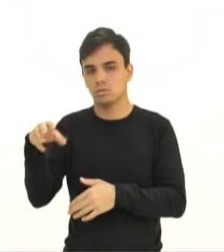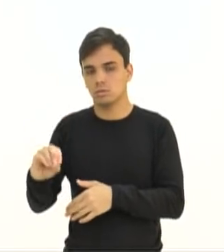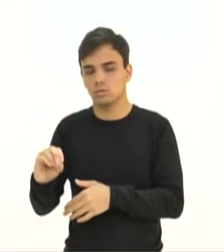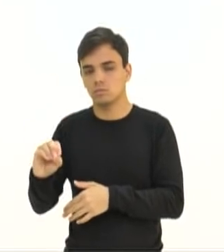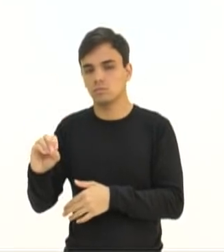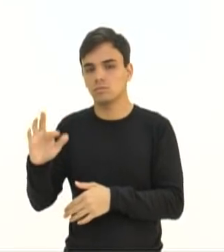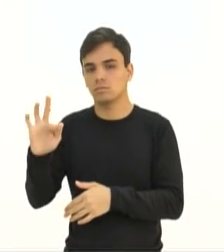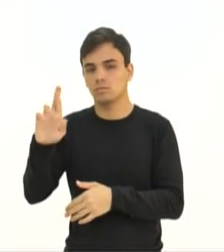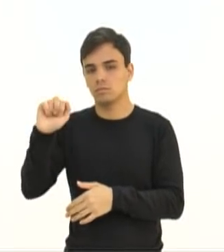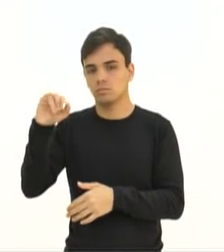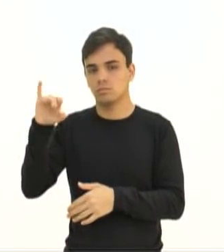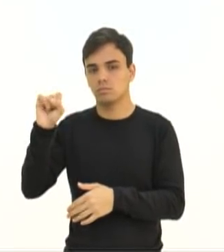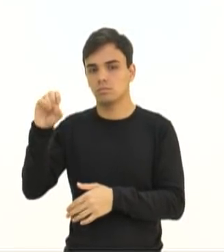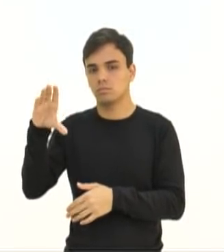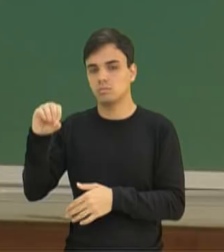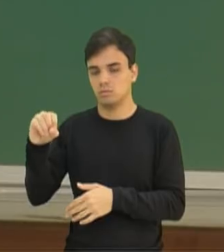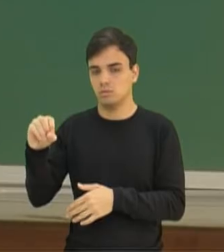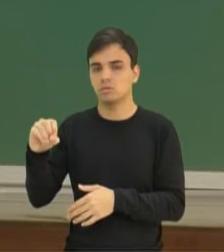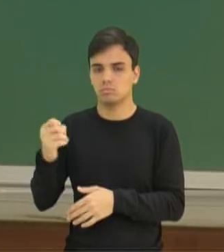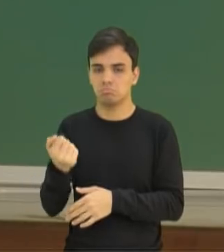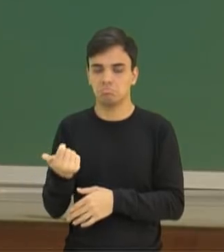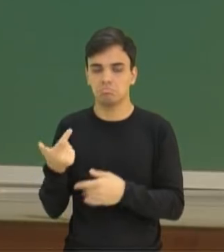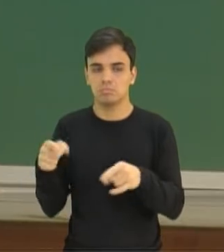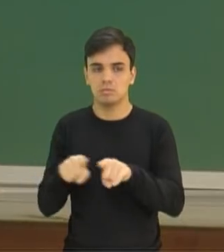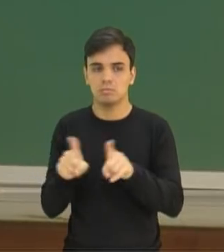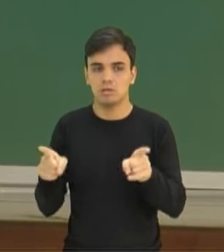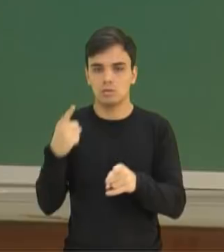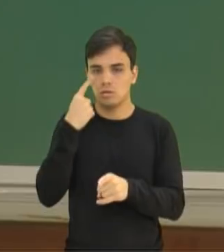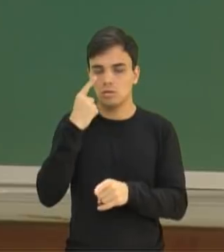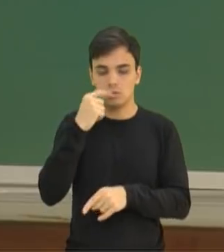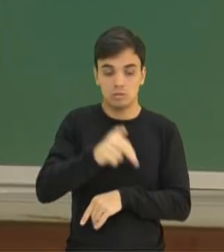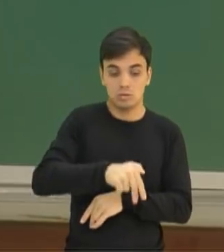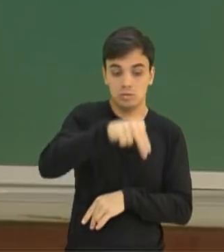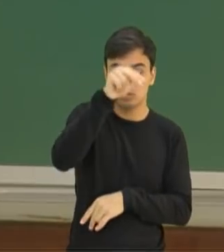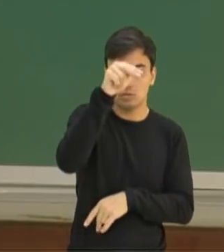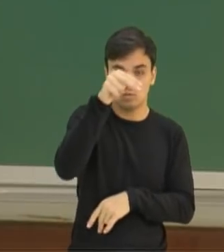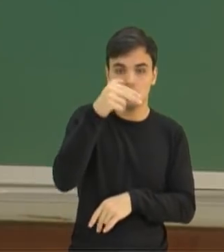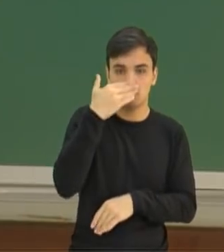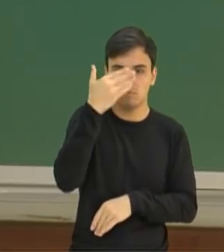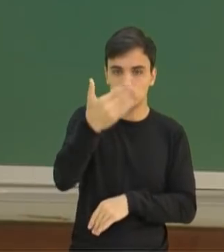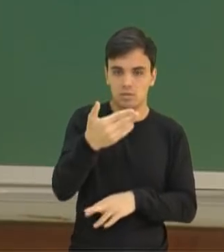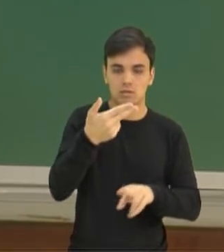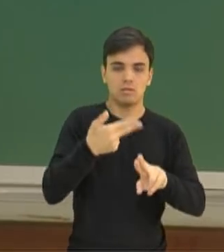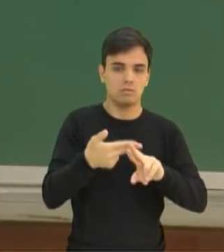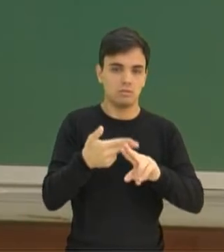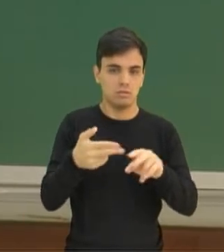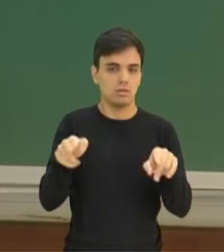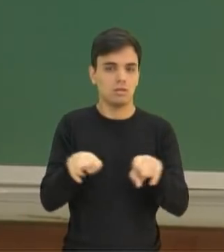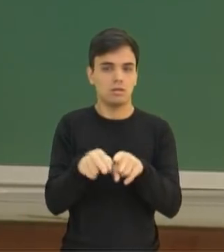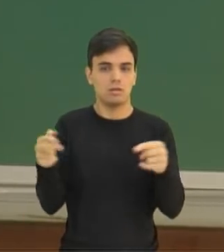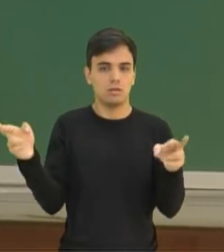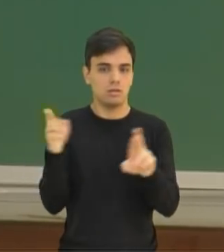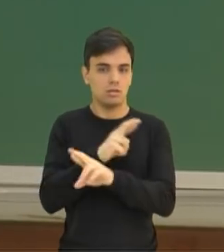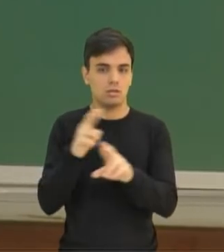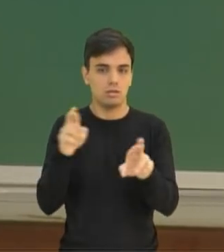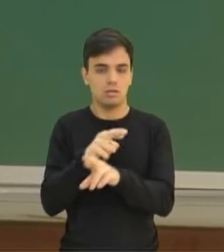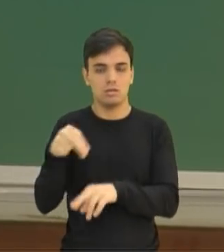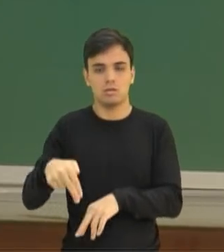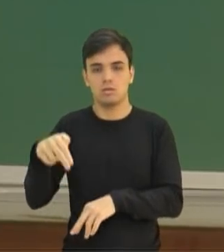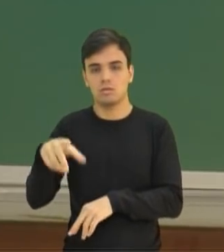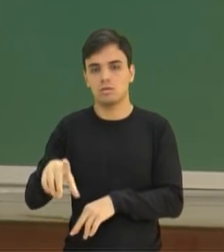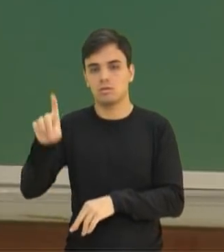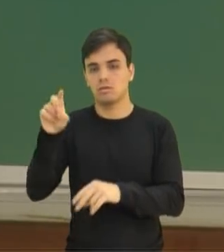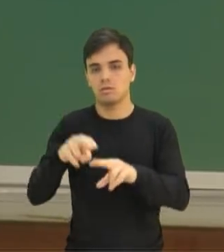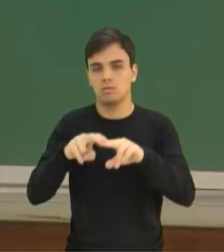hidroviário, né? Claro que se eu comparar aqui, a região Norte está à frente no uso do transporte hidroviário em relação à região Nordeste, até pelas